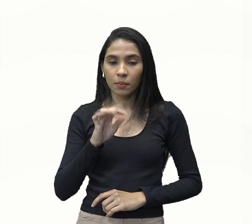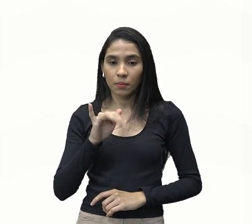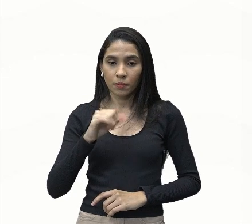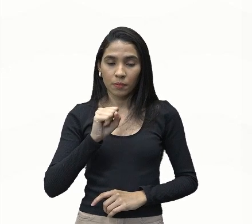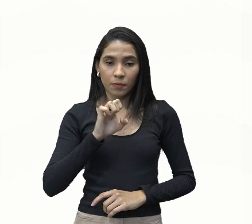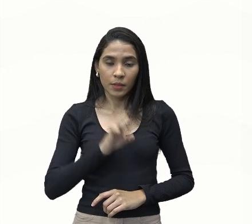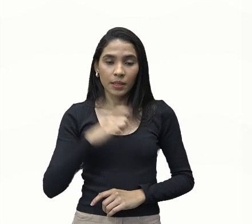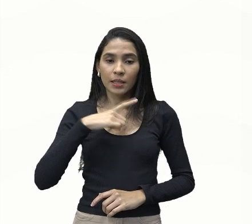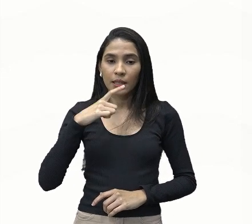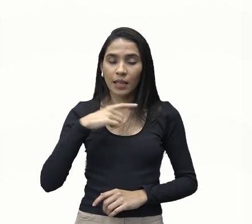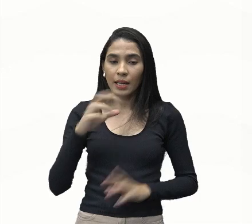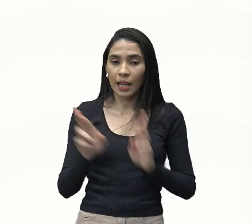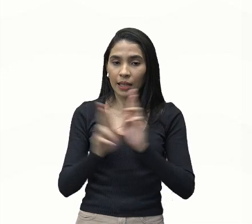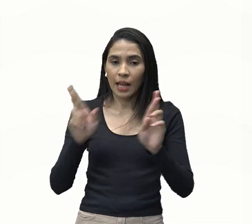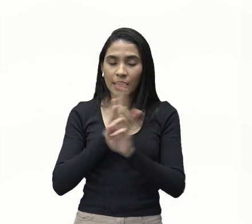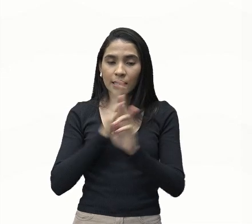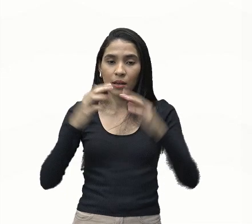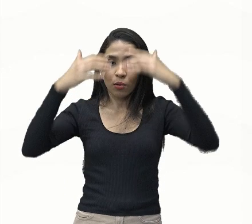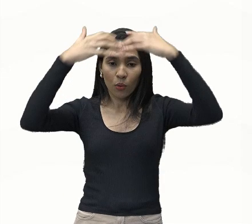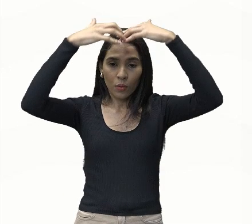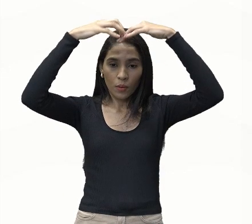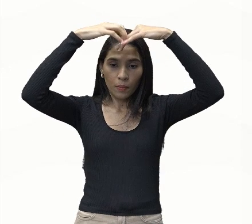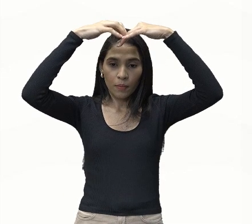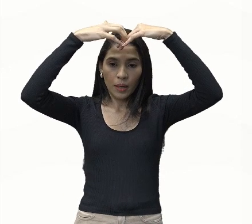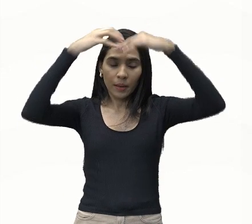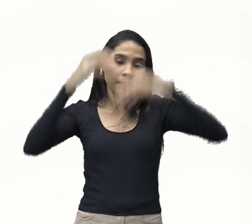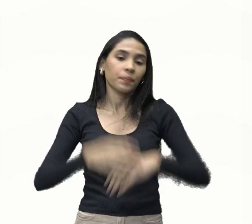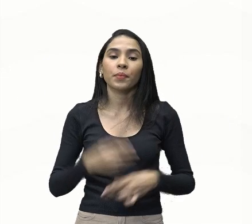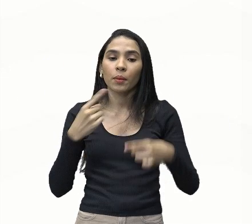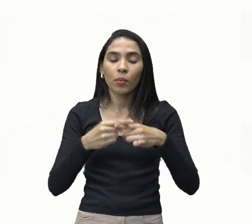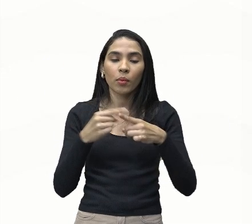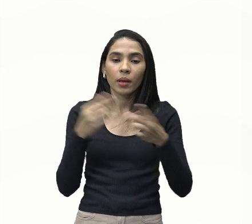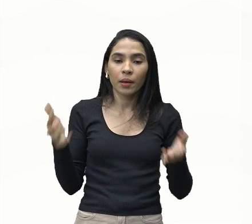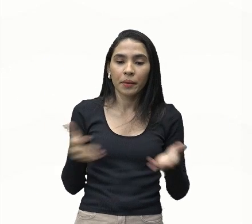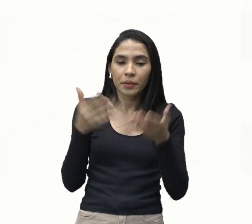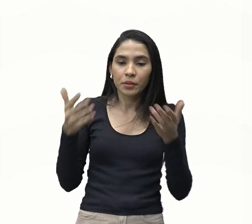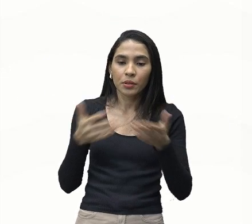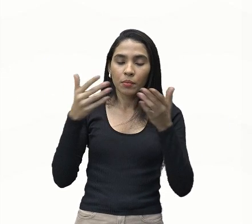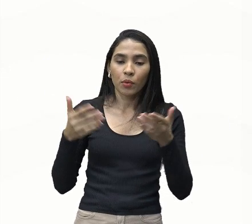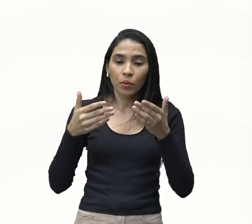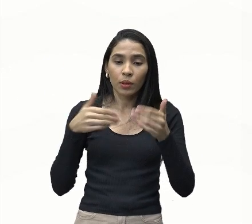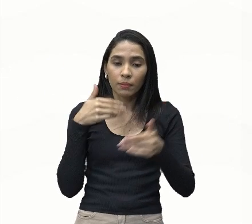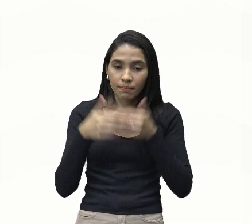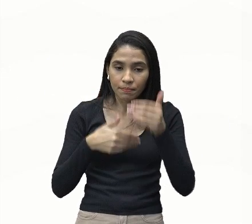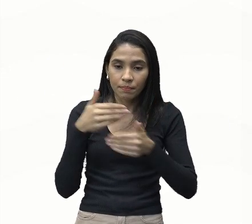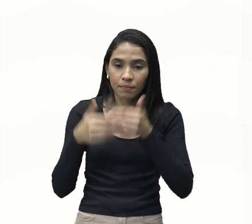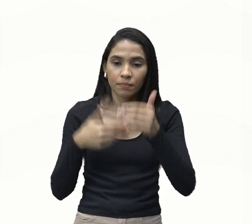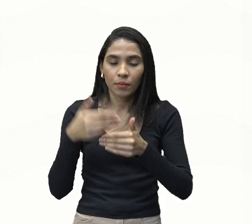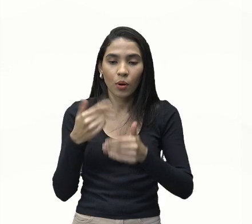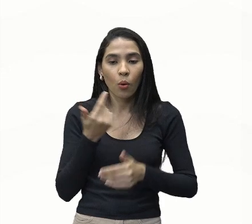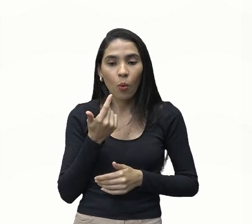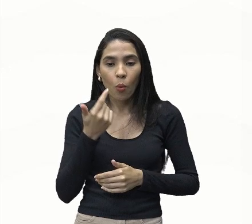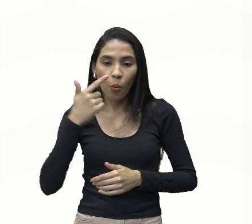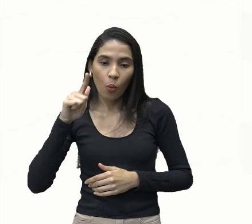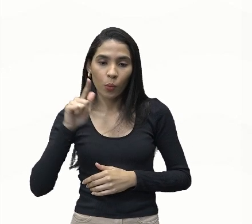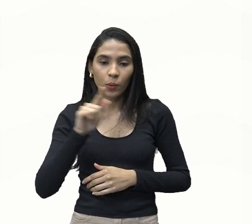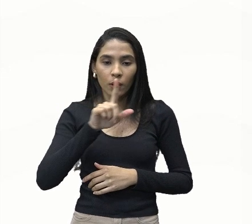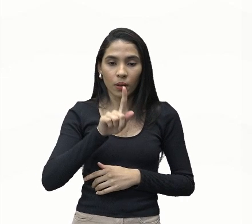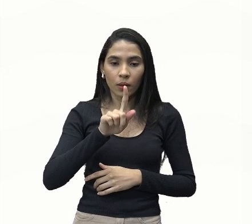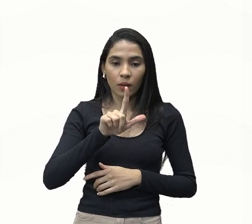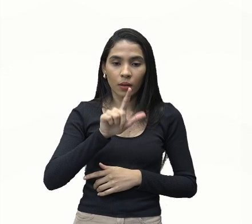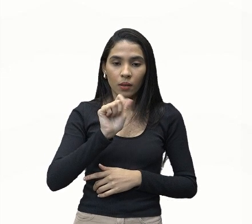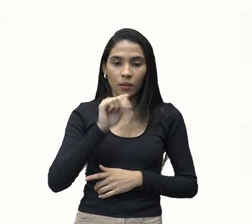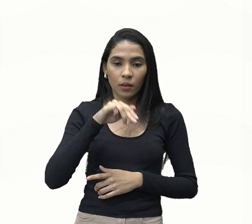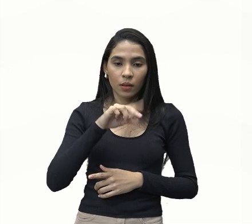relacionada aqui, ó, no centro da cabeça. Pois ela vai estimular o funcionamento de outras glândulas,